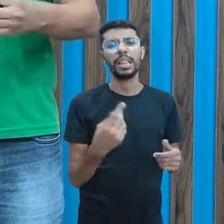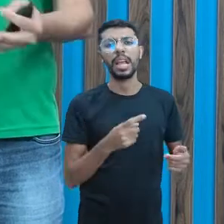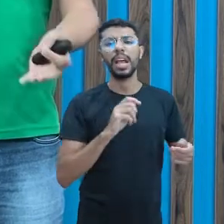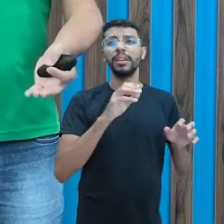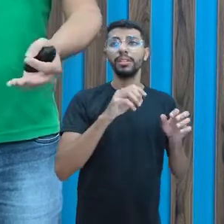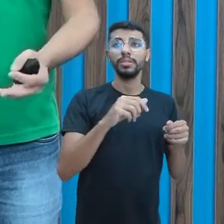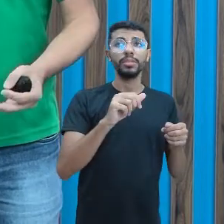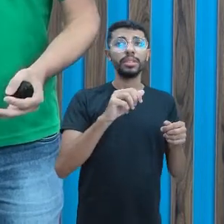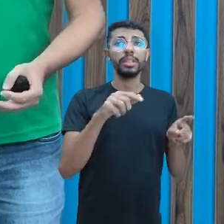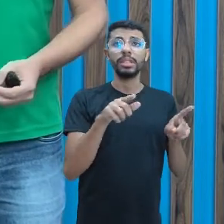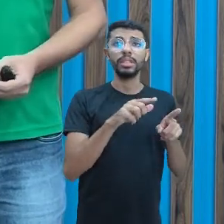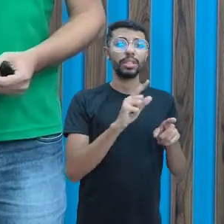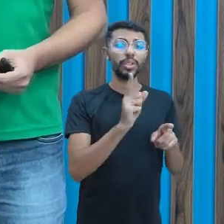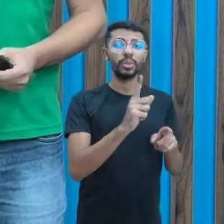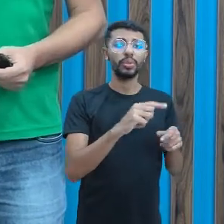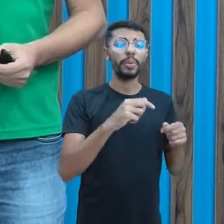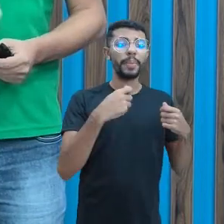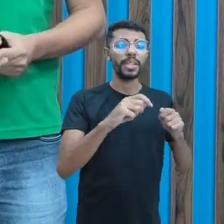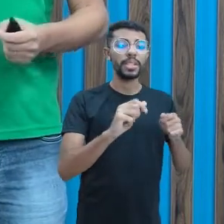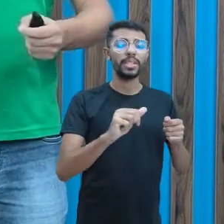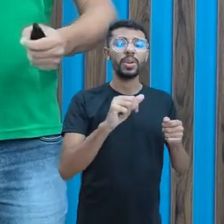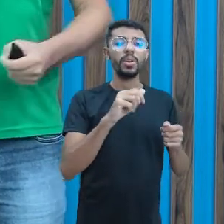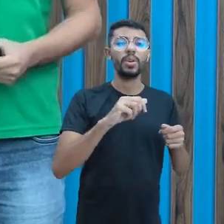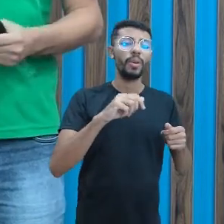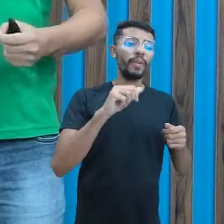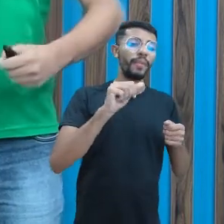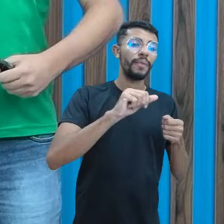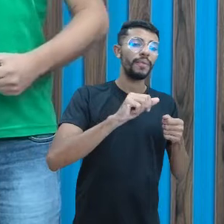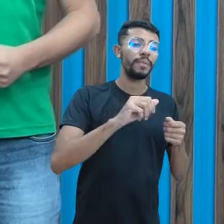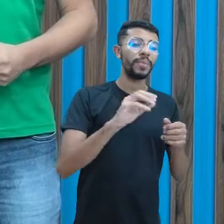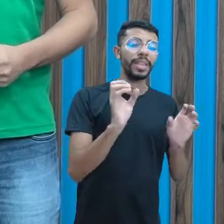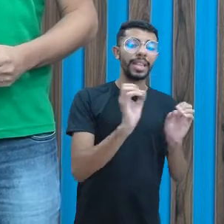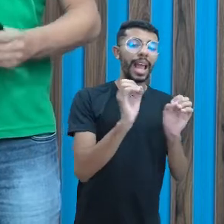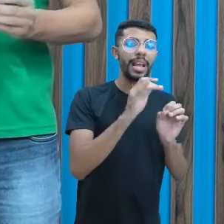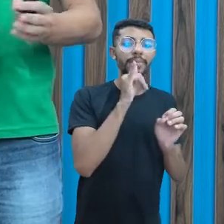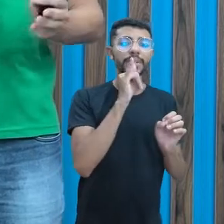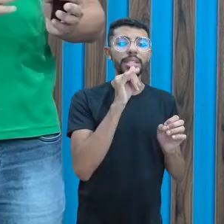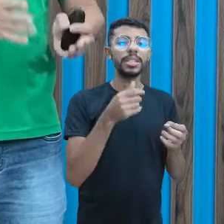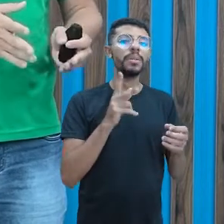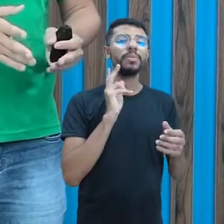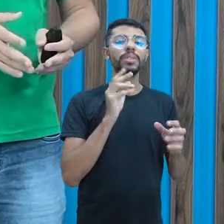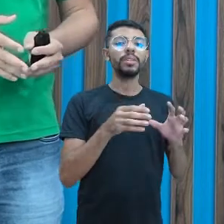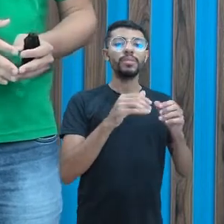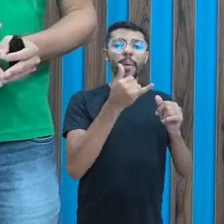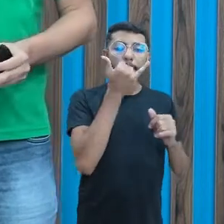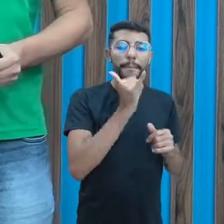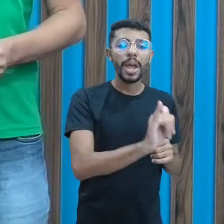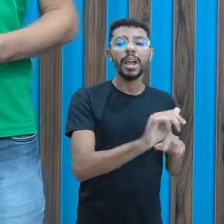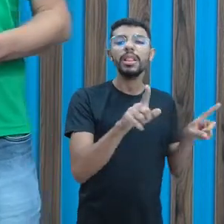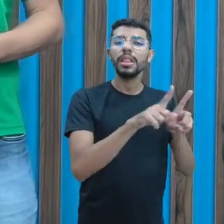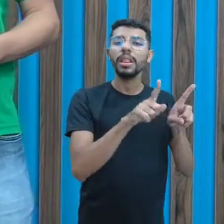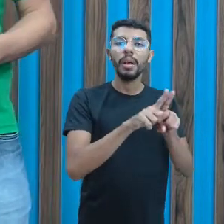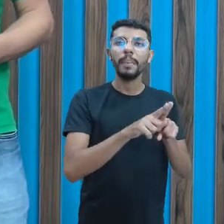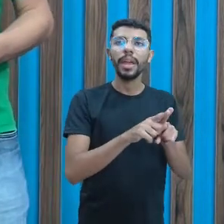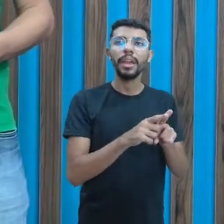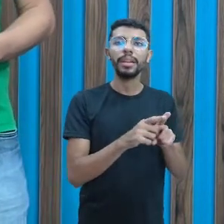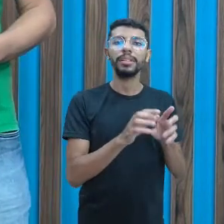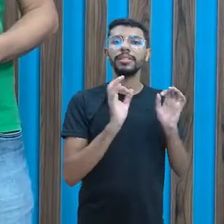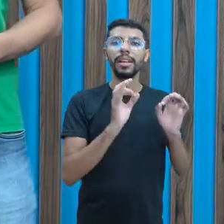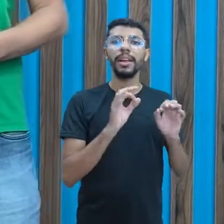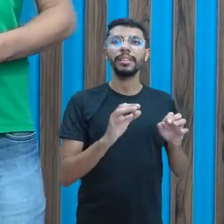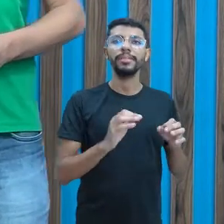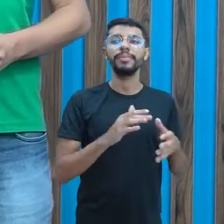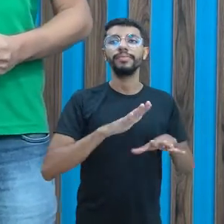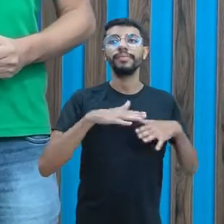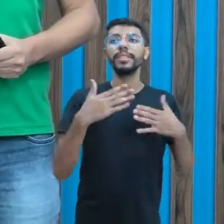pagaram nada, foram também anistiados. Então esse é um problema que a gente discute até hoje, porque enquanto outros países, como por exemplo o Chile, em